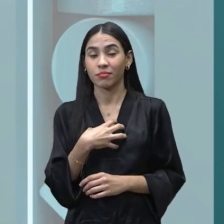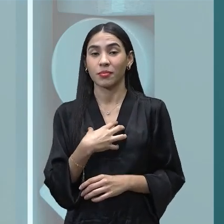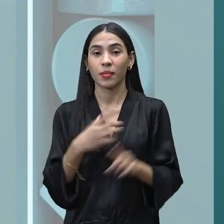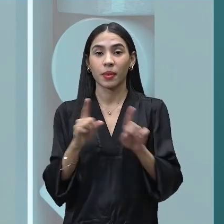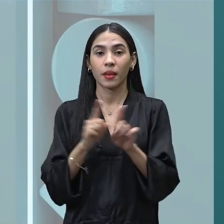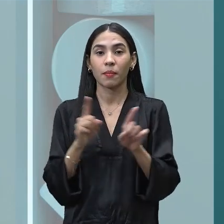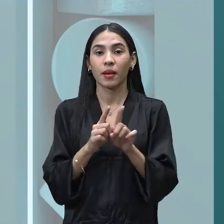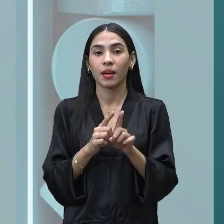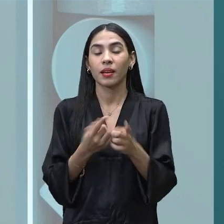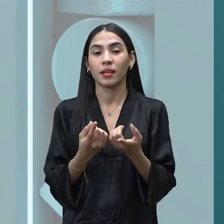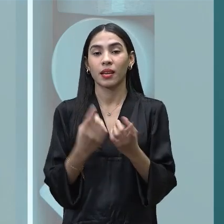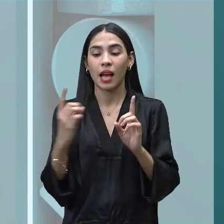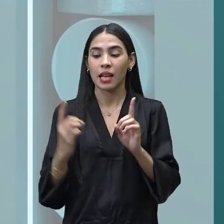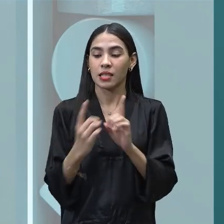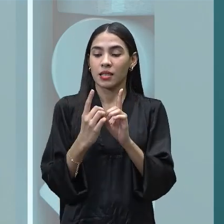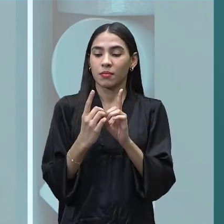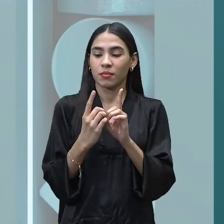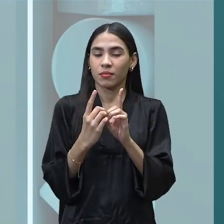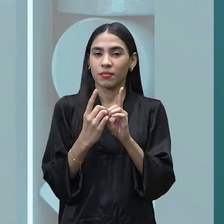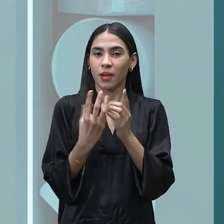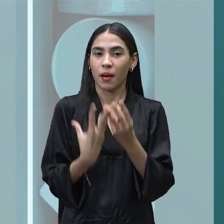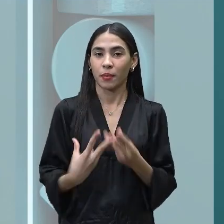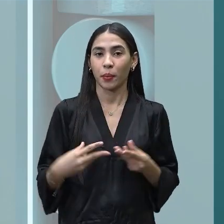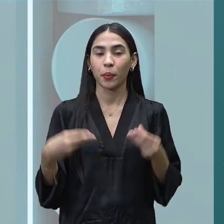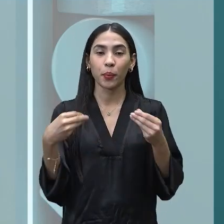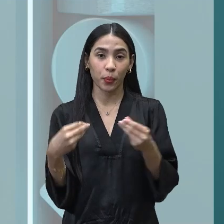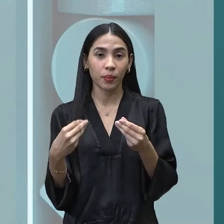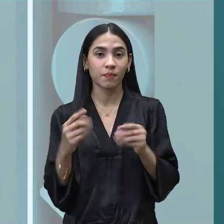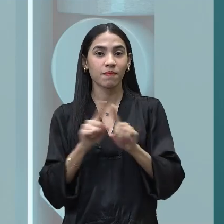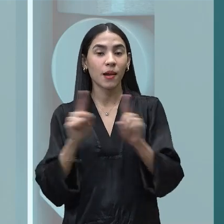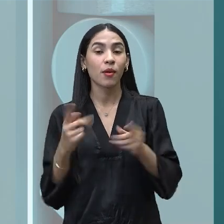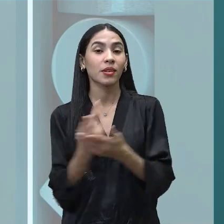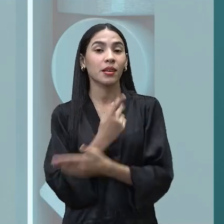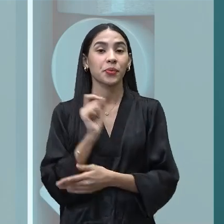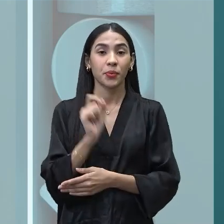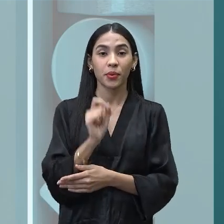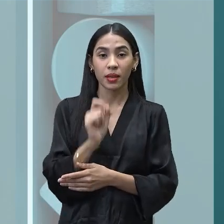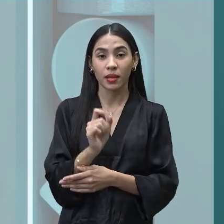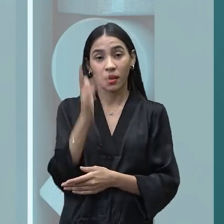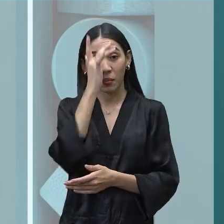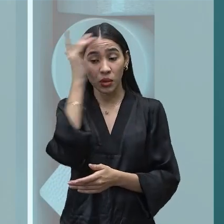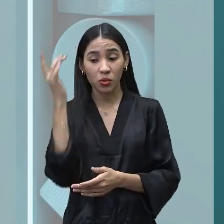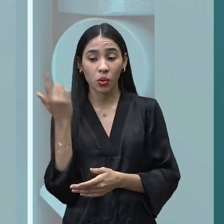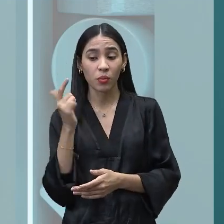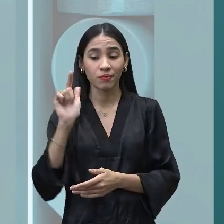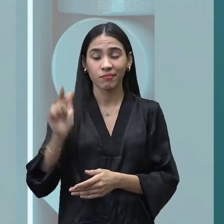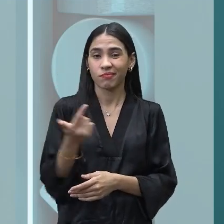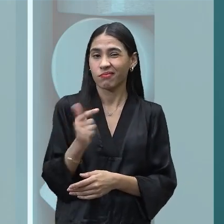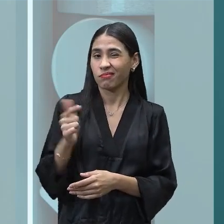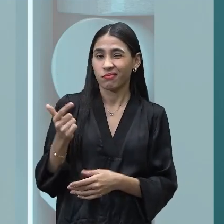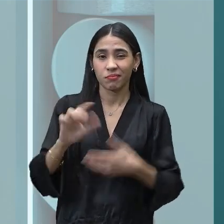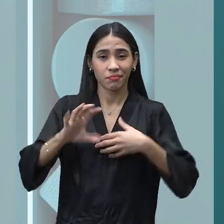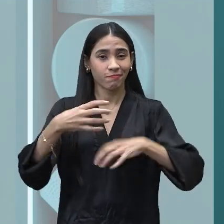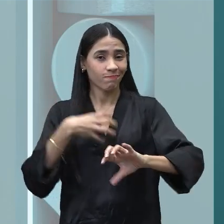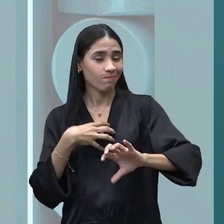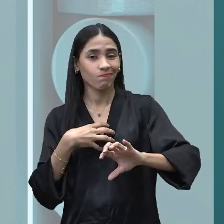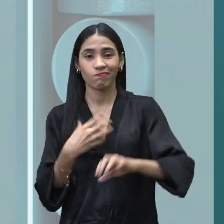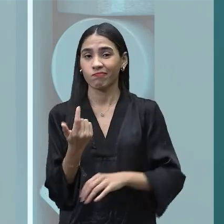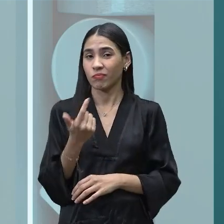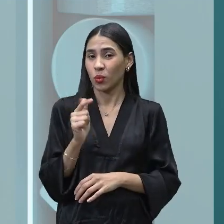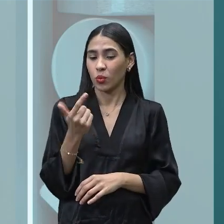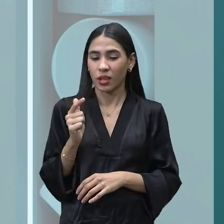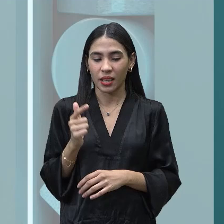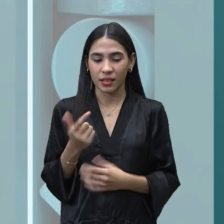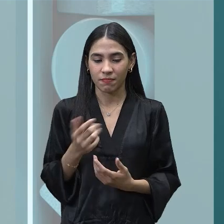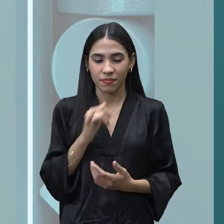se importar com o outro se perde. E o que acontece? O outro já não tem mais a sensibilidade, já não